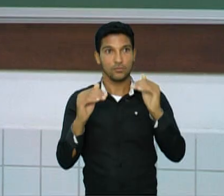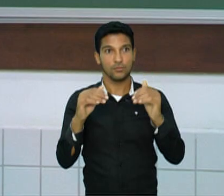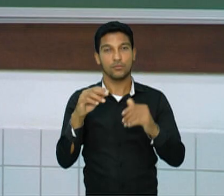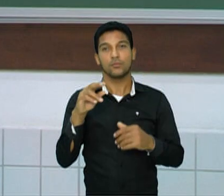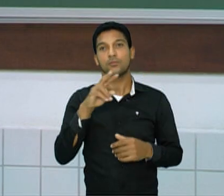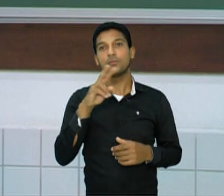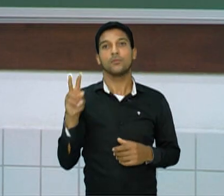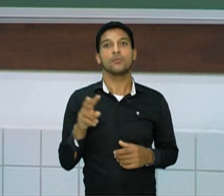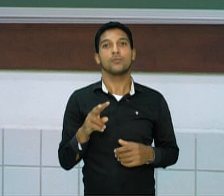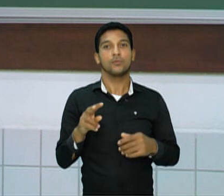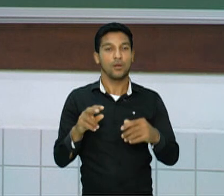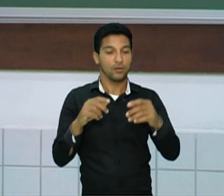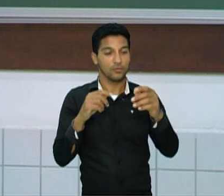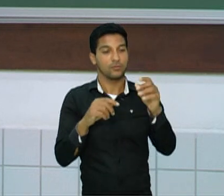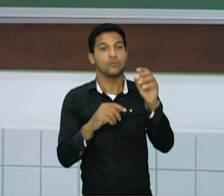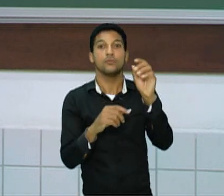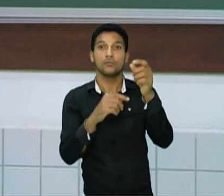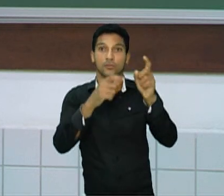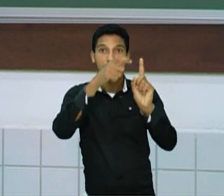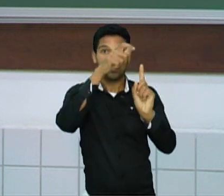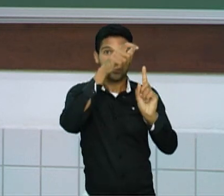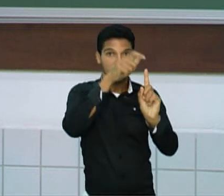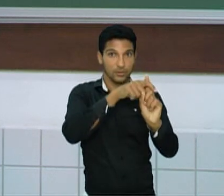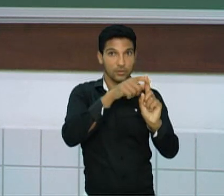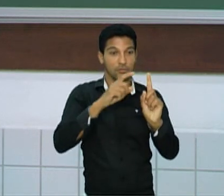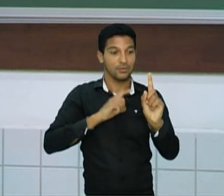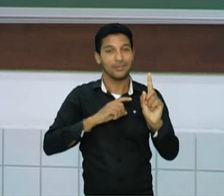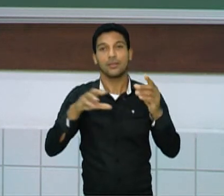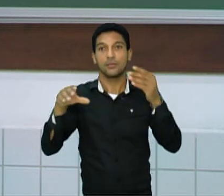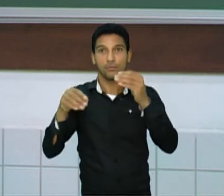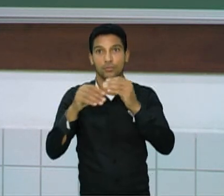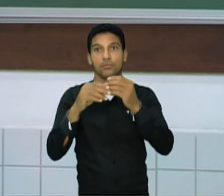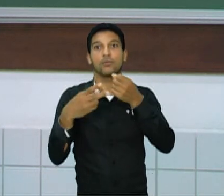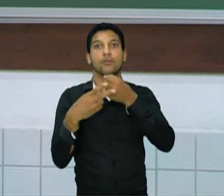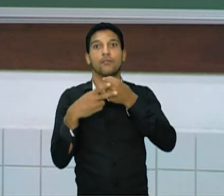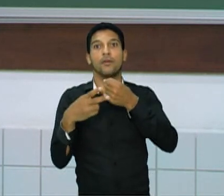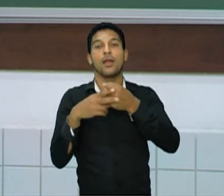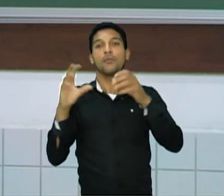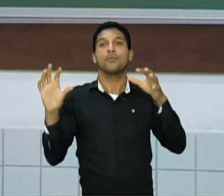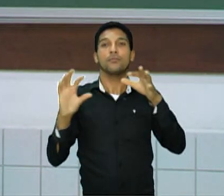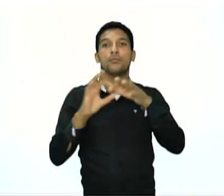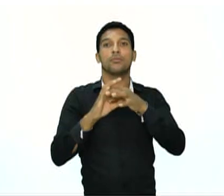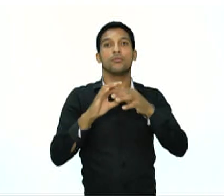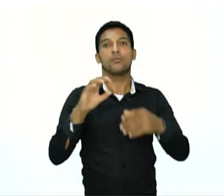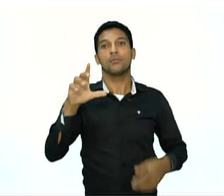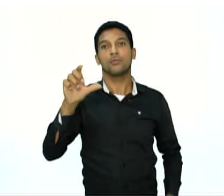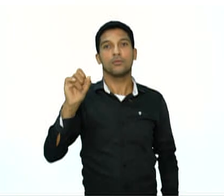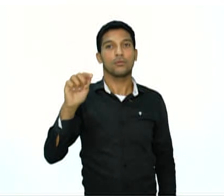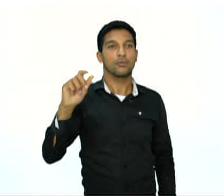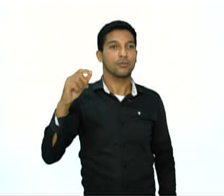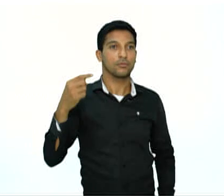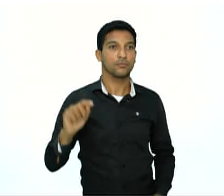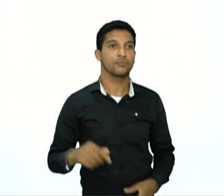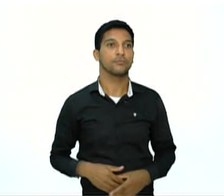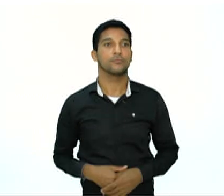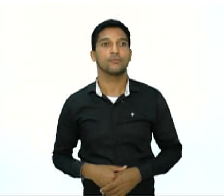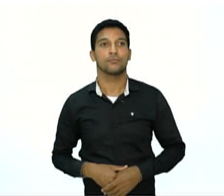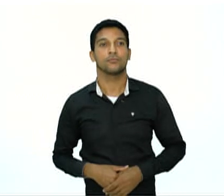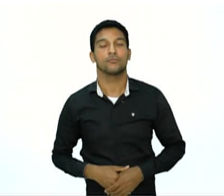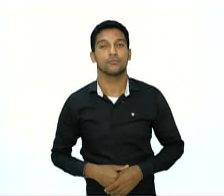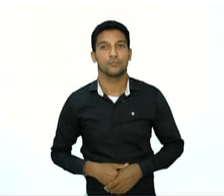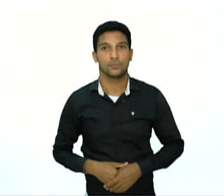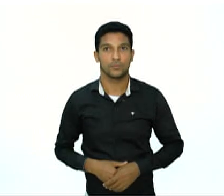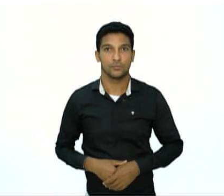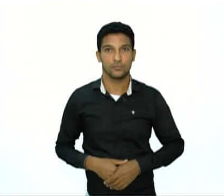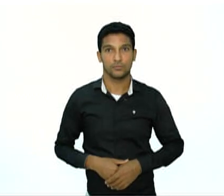ao sujeito veio depois de um verbo de ligação. Ok? Vamos analisar agora. É provável que outros veículos